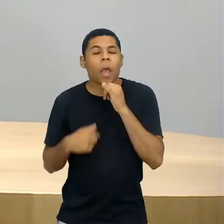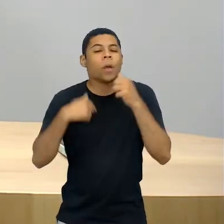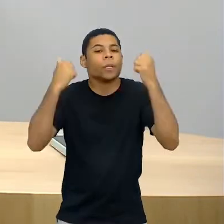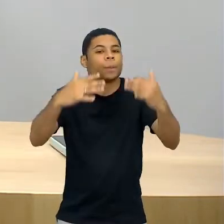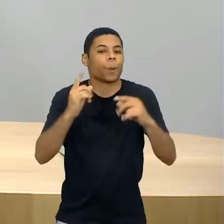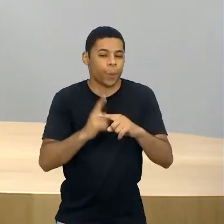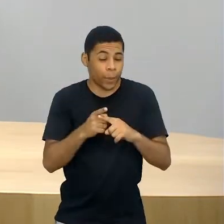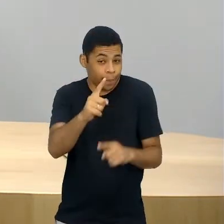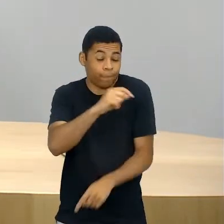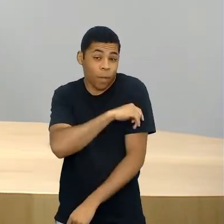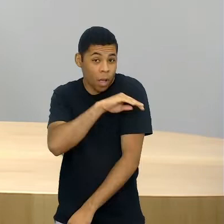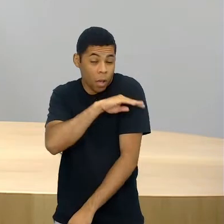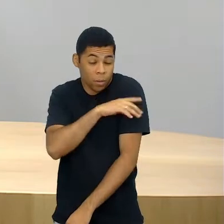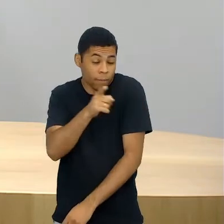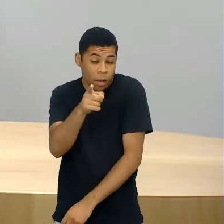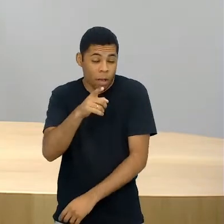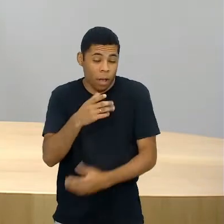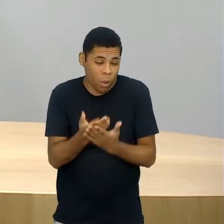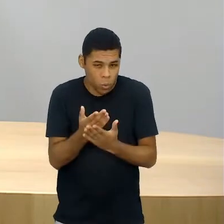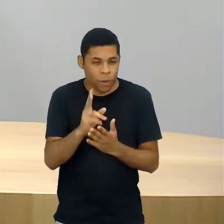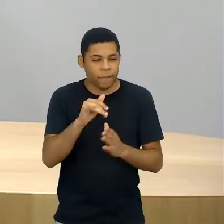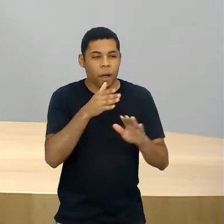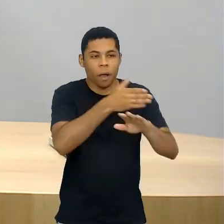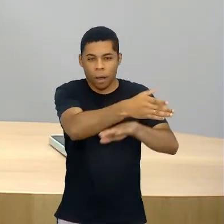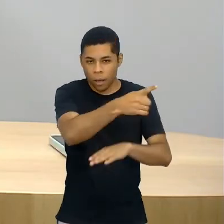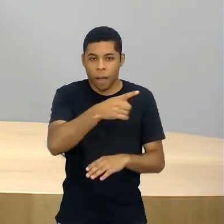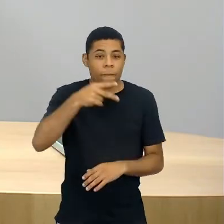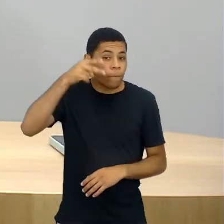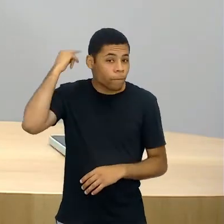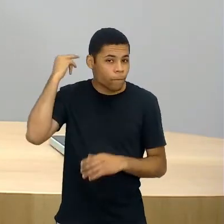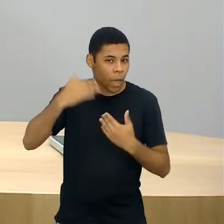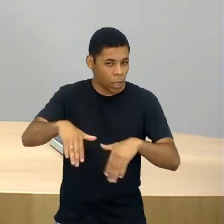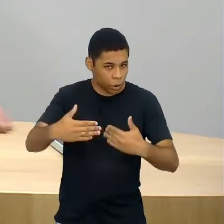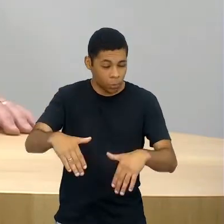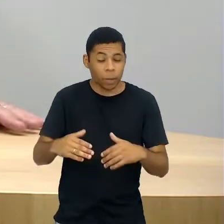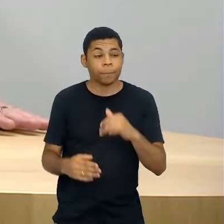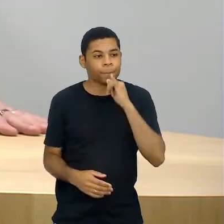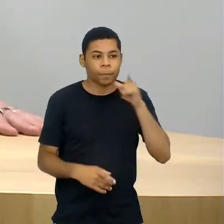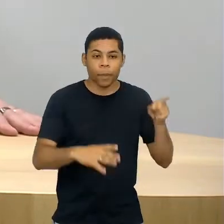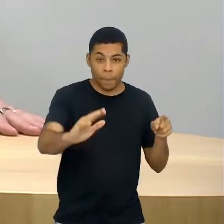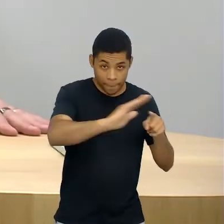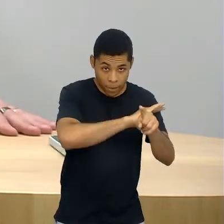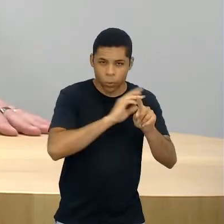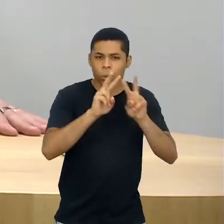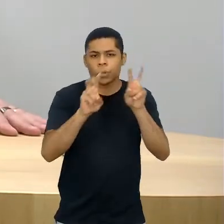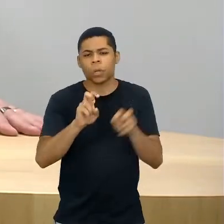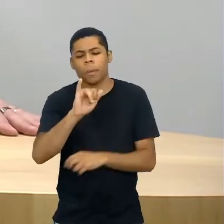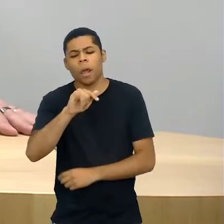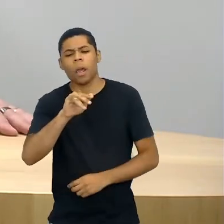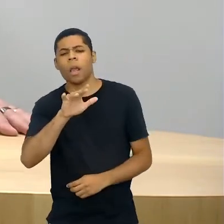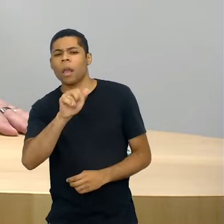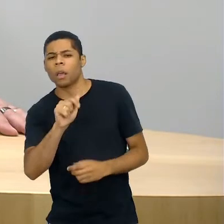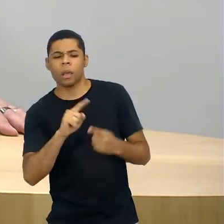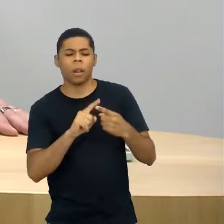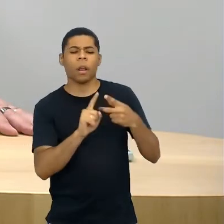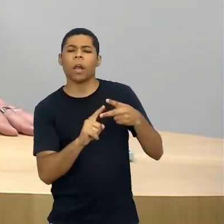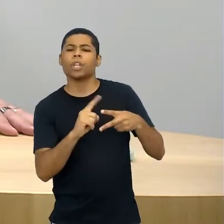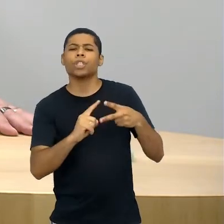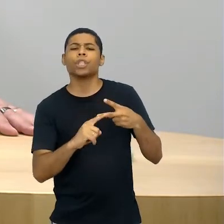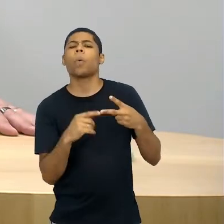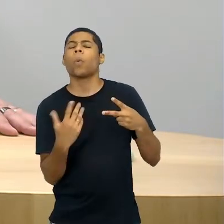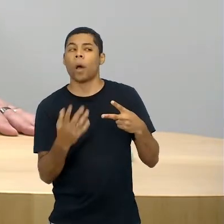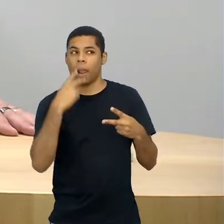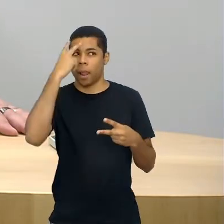vestibular, né, costumeiramente acontece de cair alguma questão em cima desse tema, e aí sempre lembrando